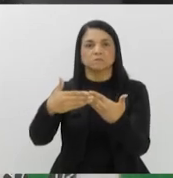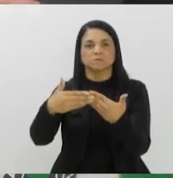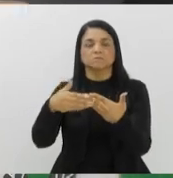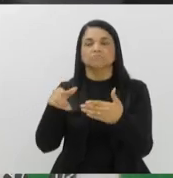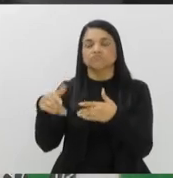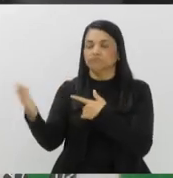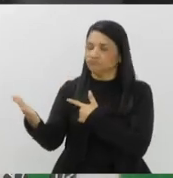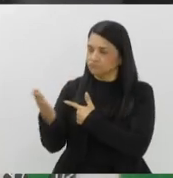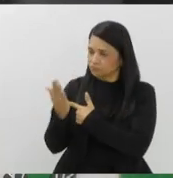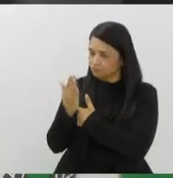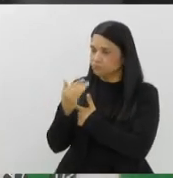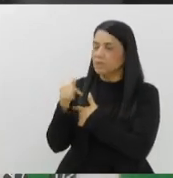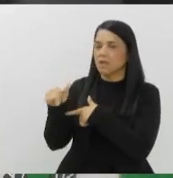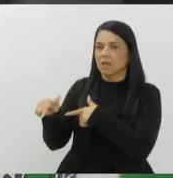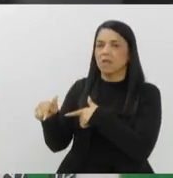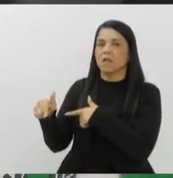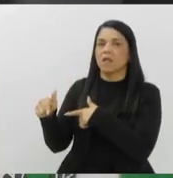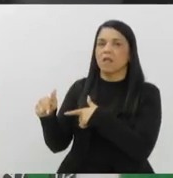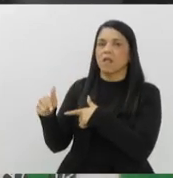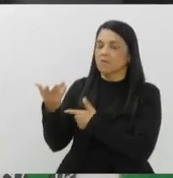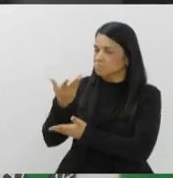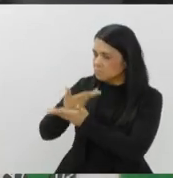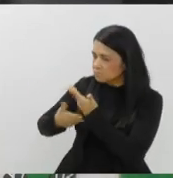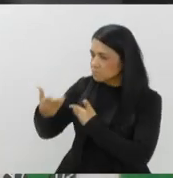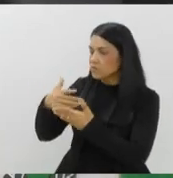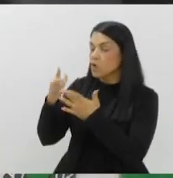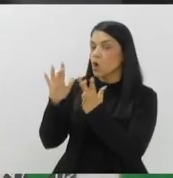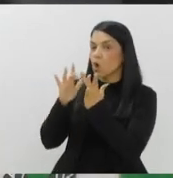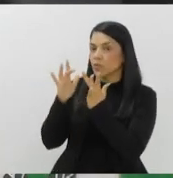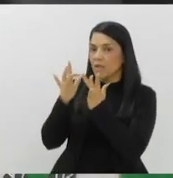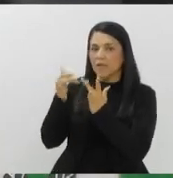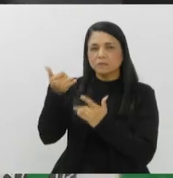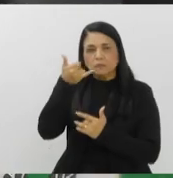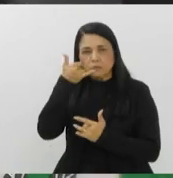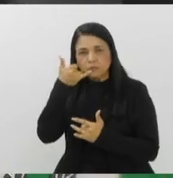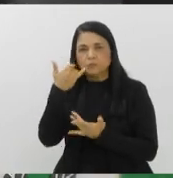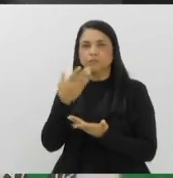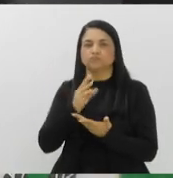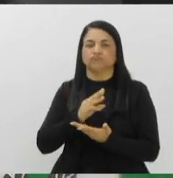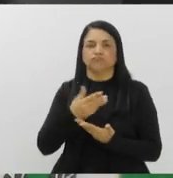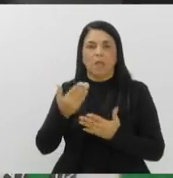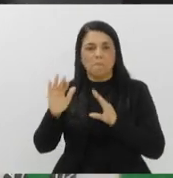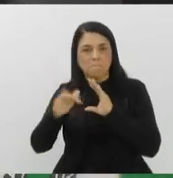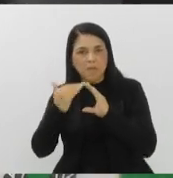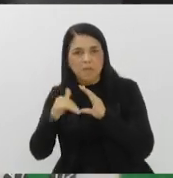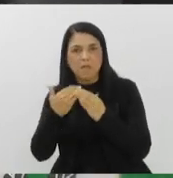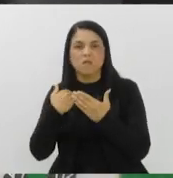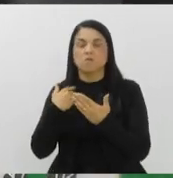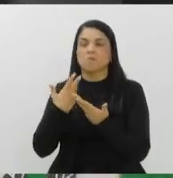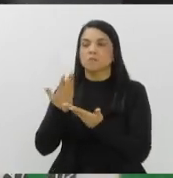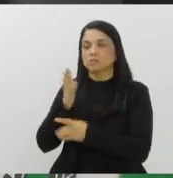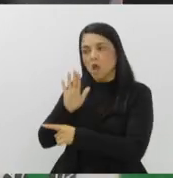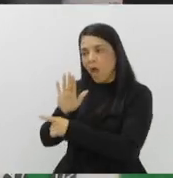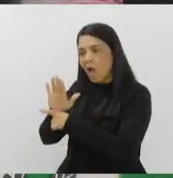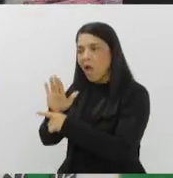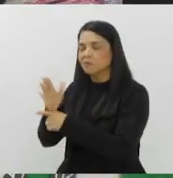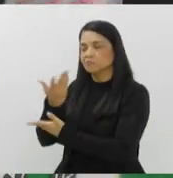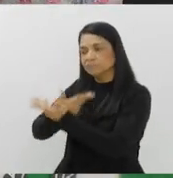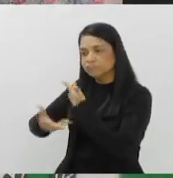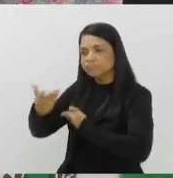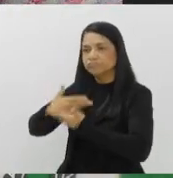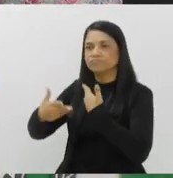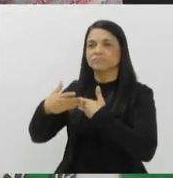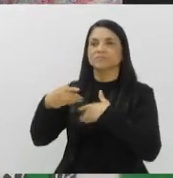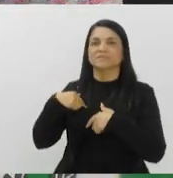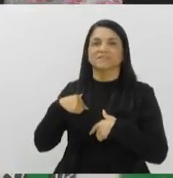também possa nos deixar aí os seus contatos, tudo direitinho, para que a gente tenha, porque contribuição é que não